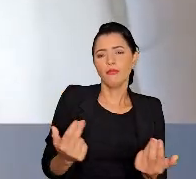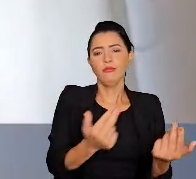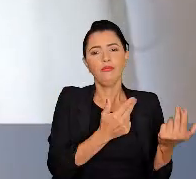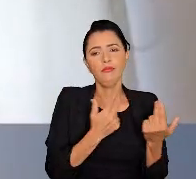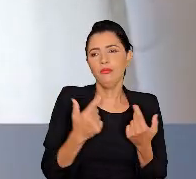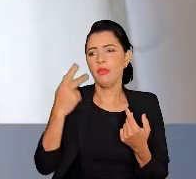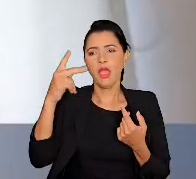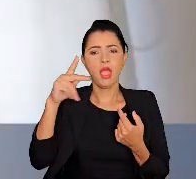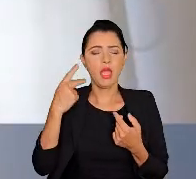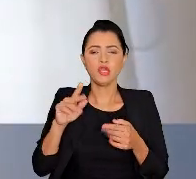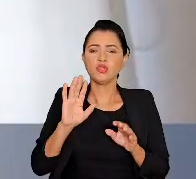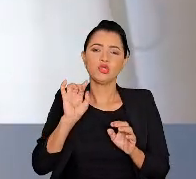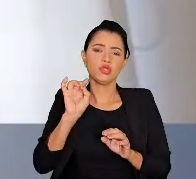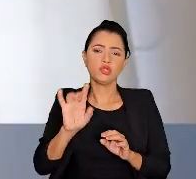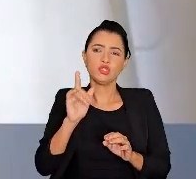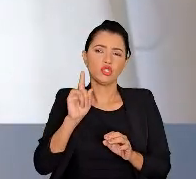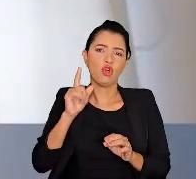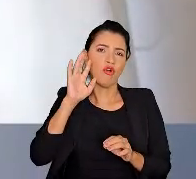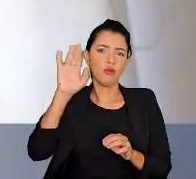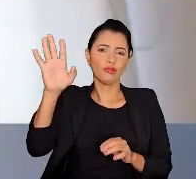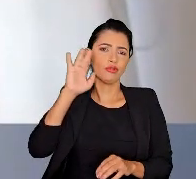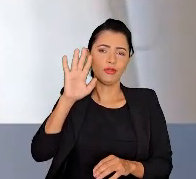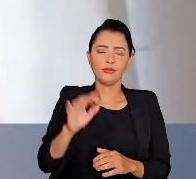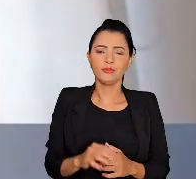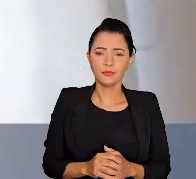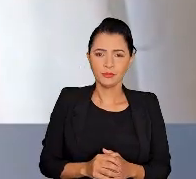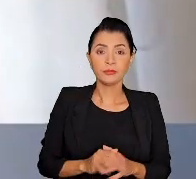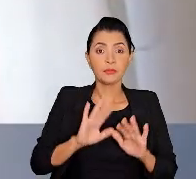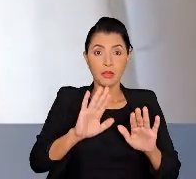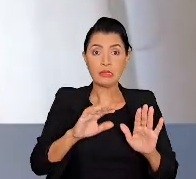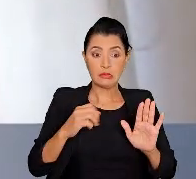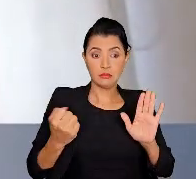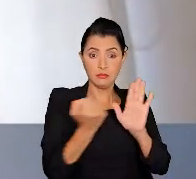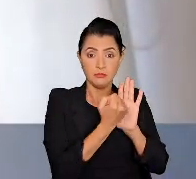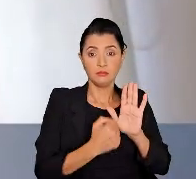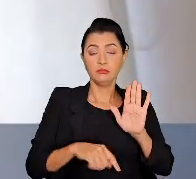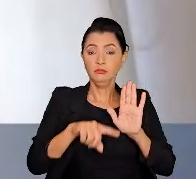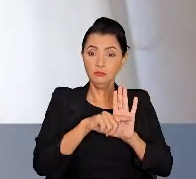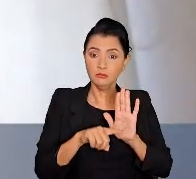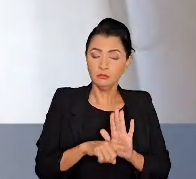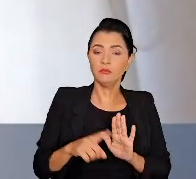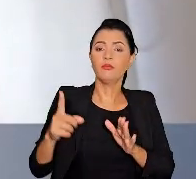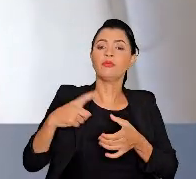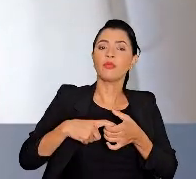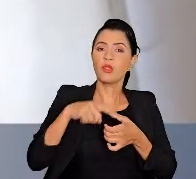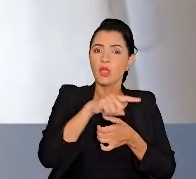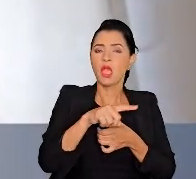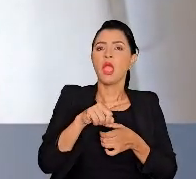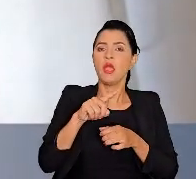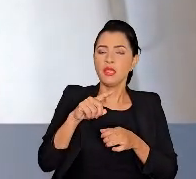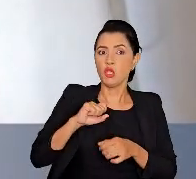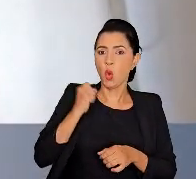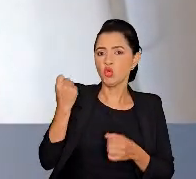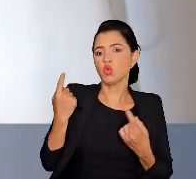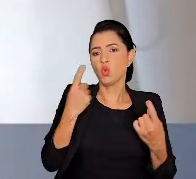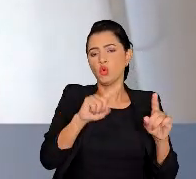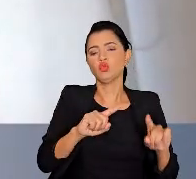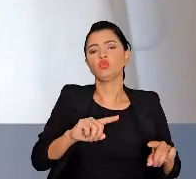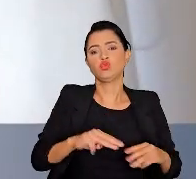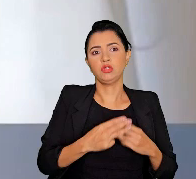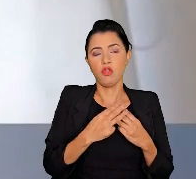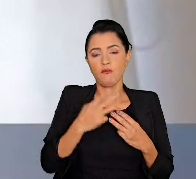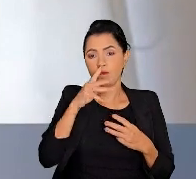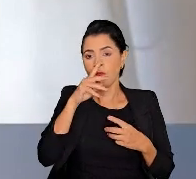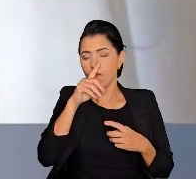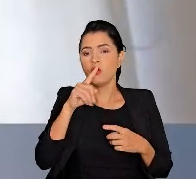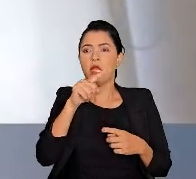isso, uma fantasia. Mas esses estereótipos renovam o antissemitismo e tem, assim, uma duração